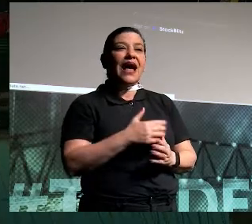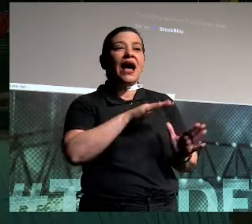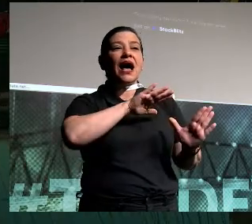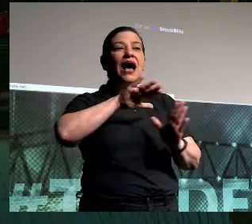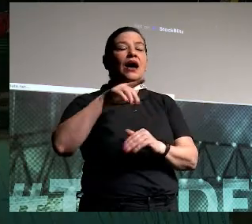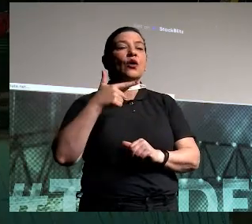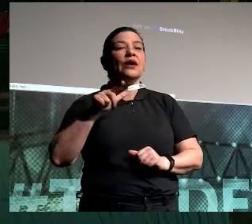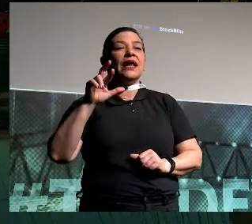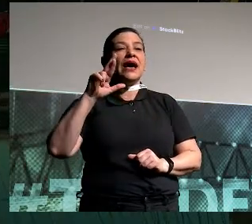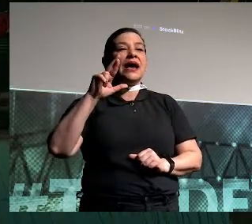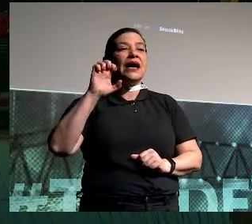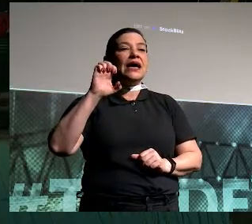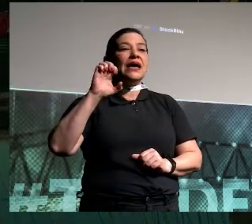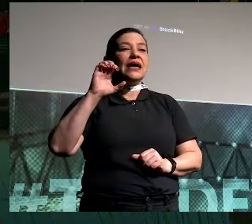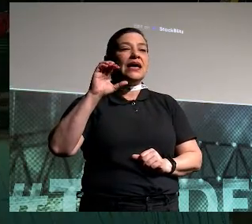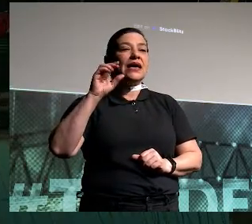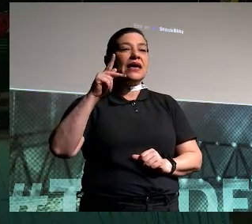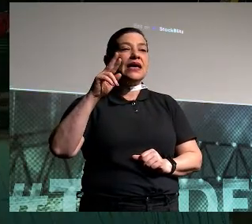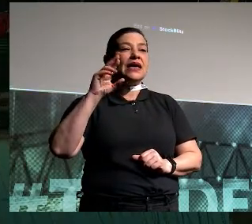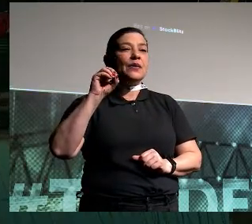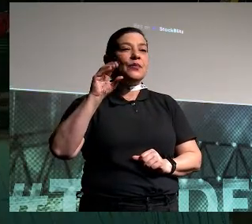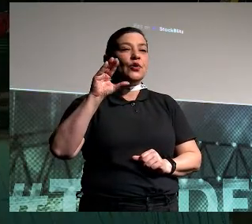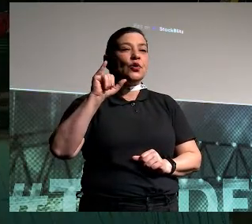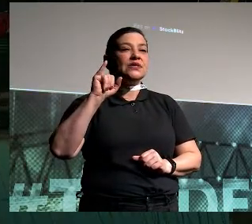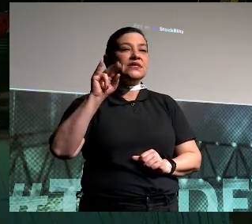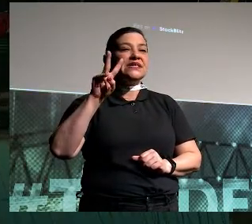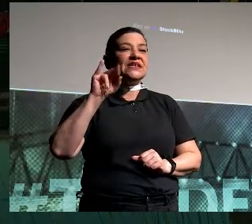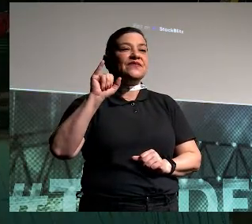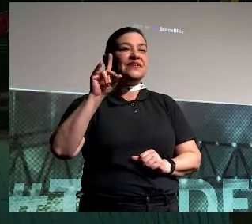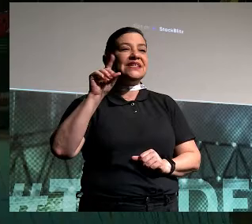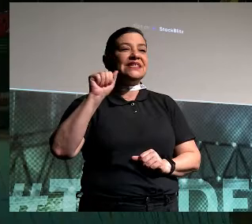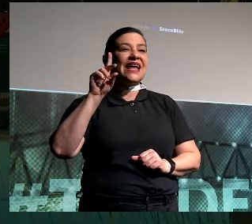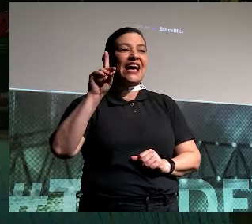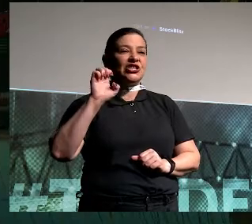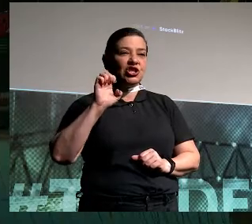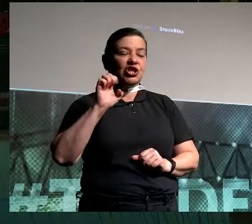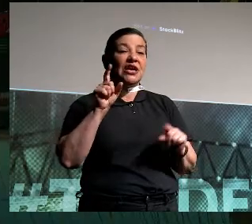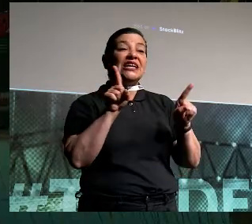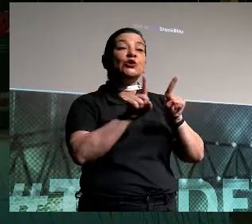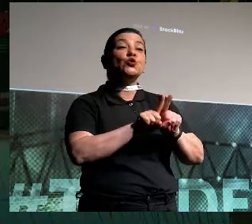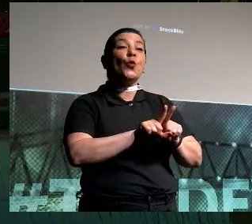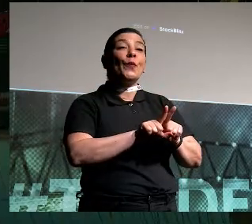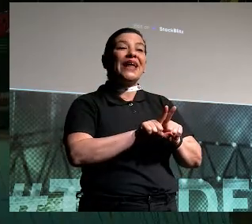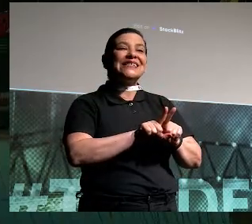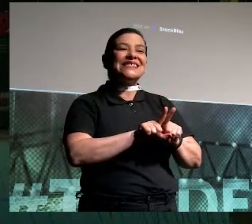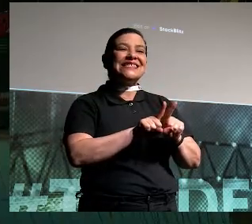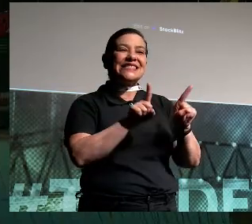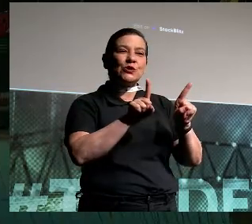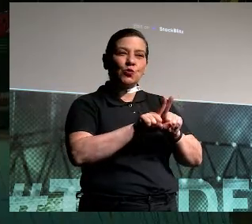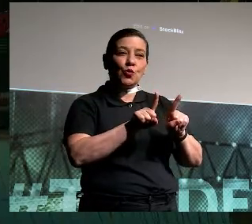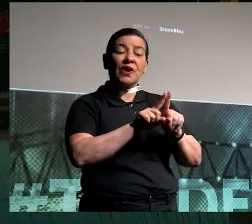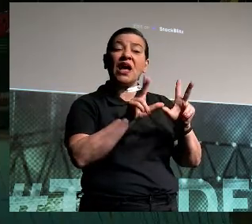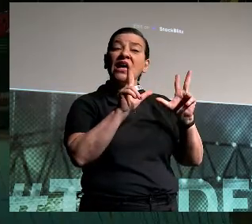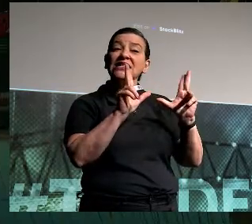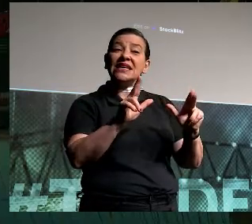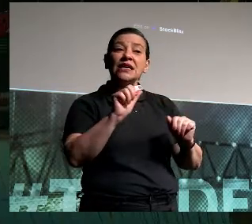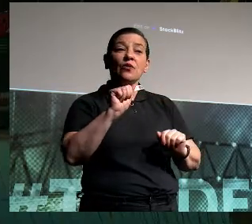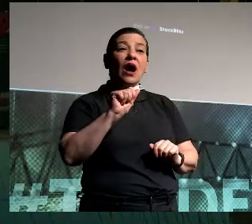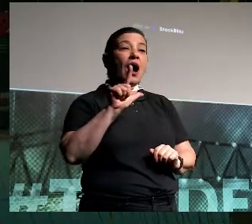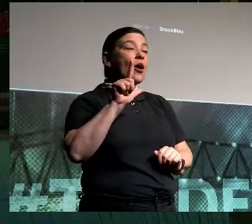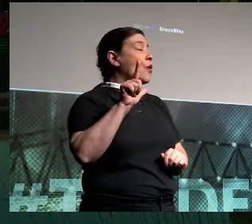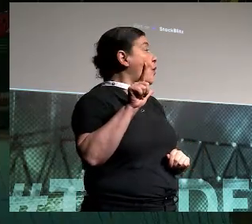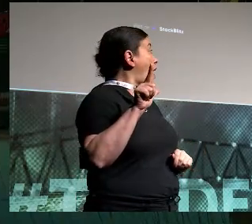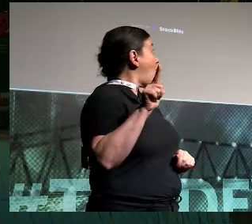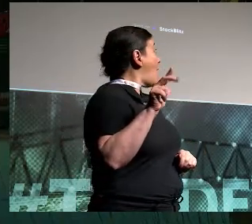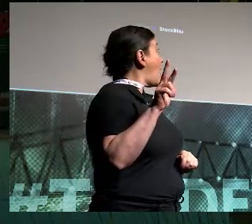falar de maneira mais avançada, eu tenho que falar de uma outra coisa que eu gosto muito, que são tuplas. Tuplas no TypeScript são como arrays, só que são arrays que eu